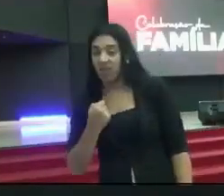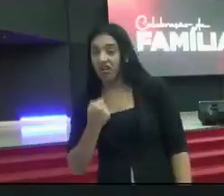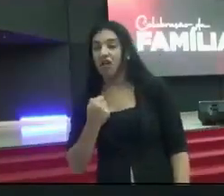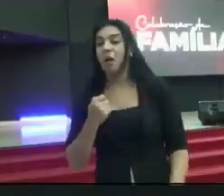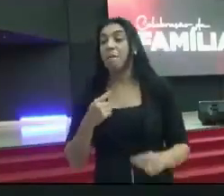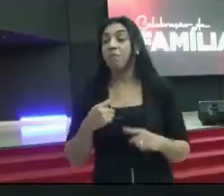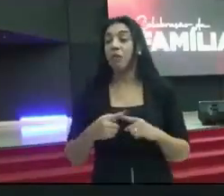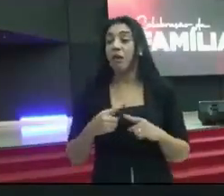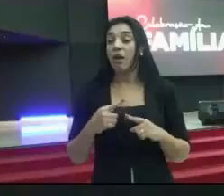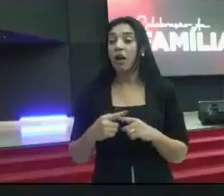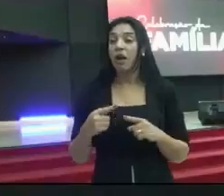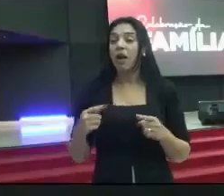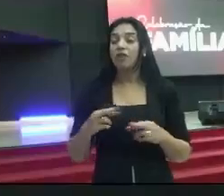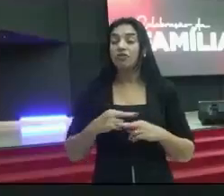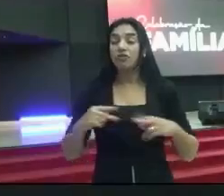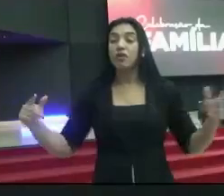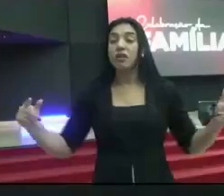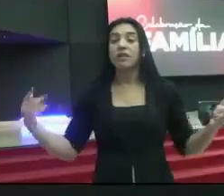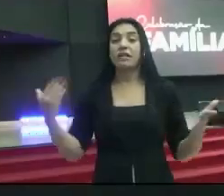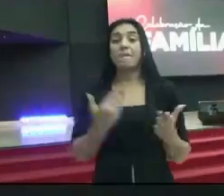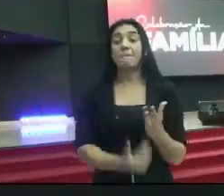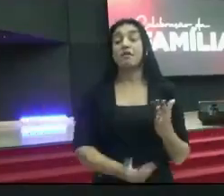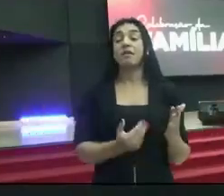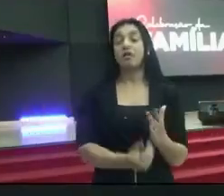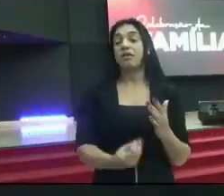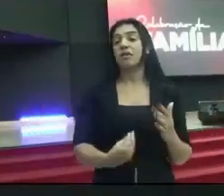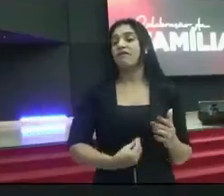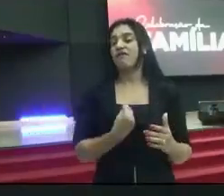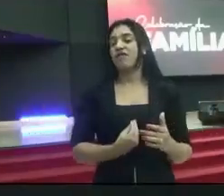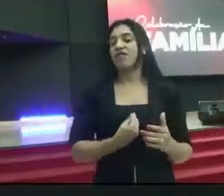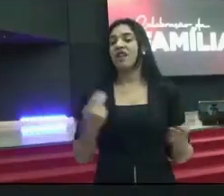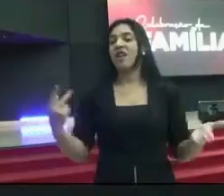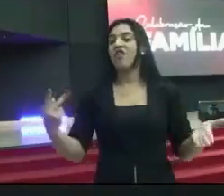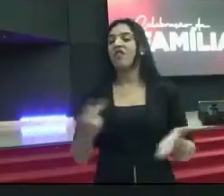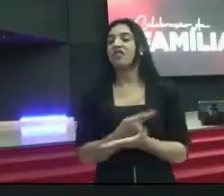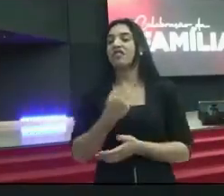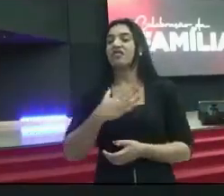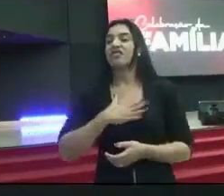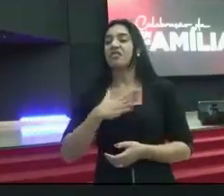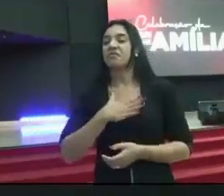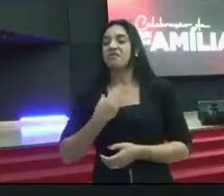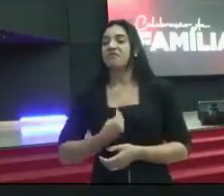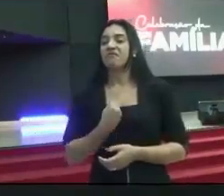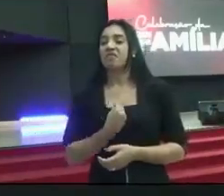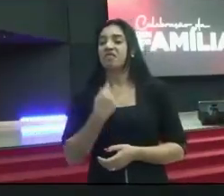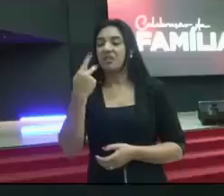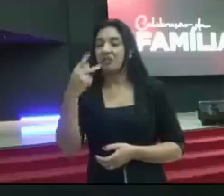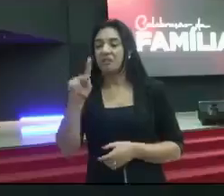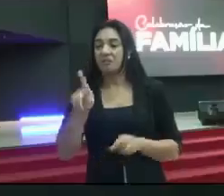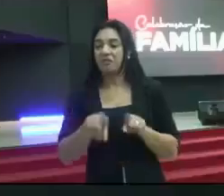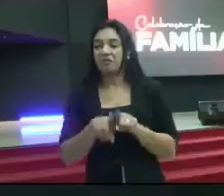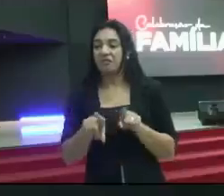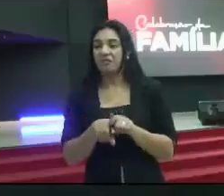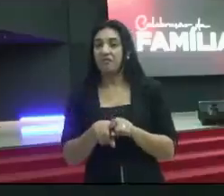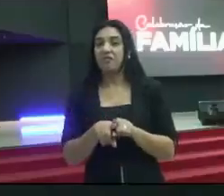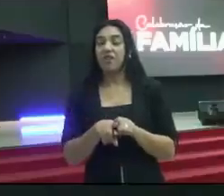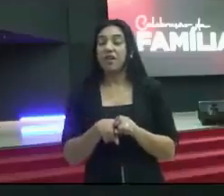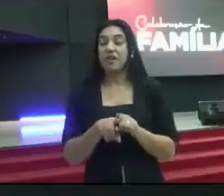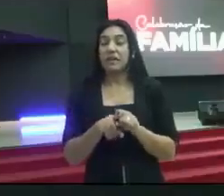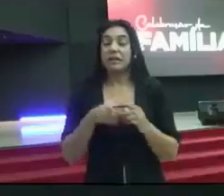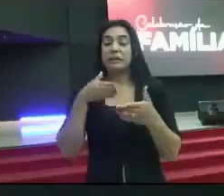Porque uma das coisas que as perdas da vida fazem conosco é que ela nos impede